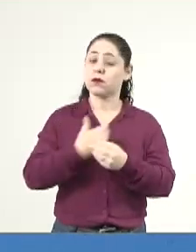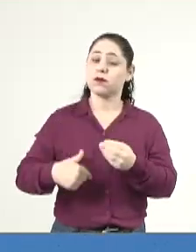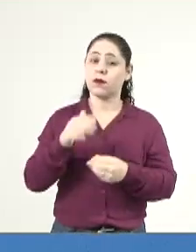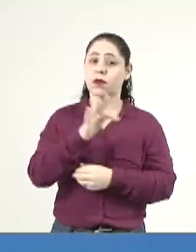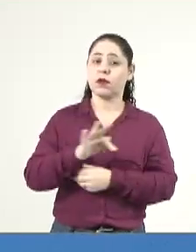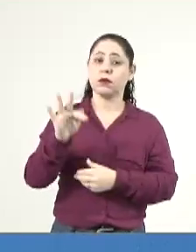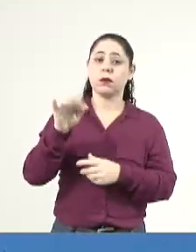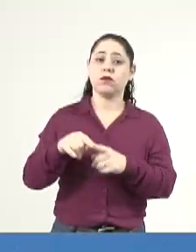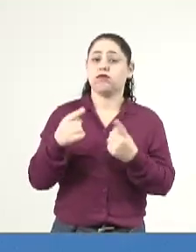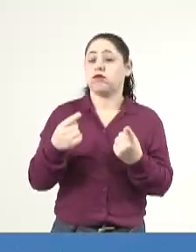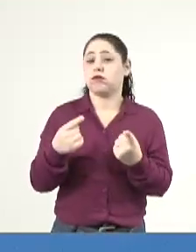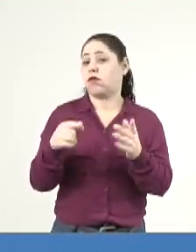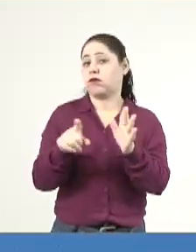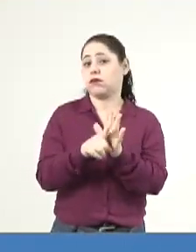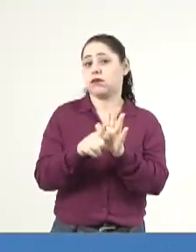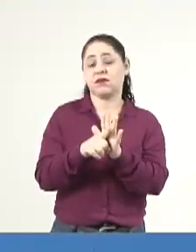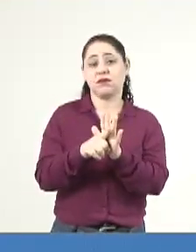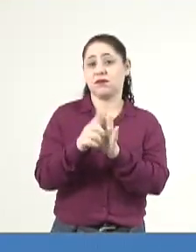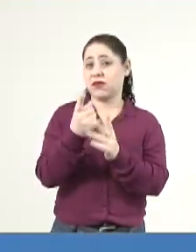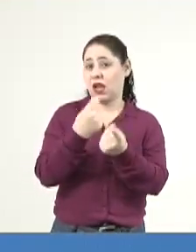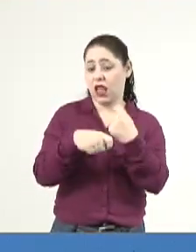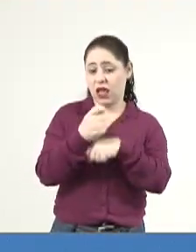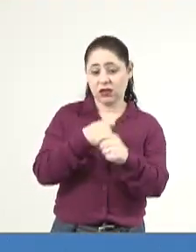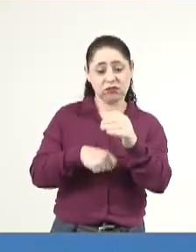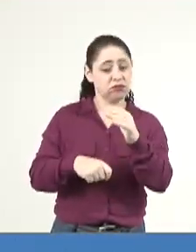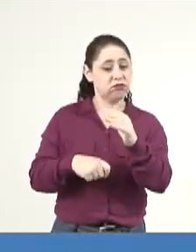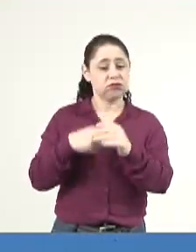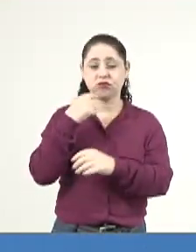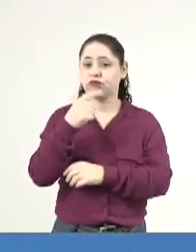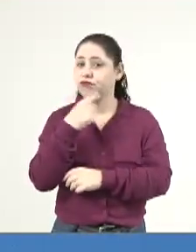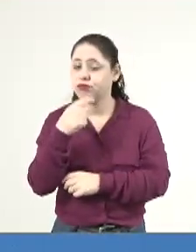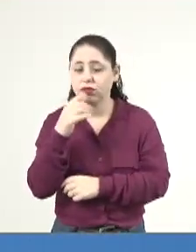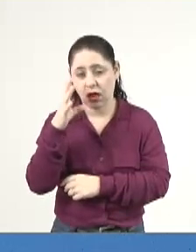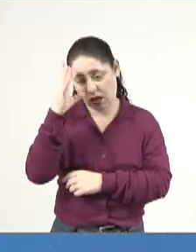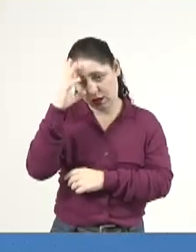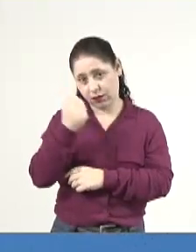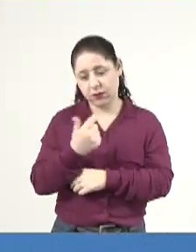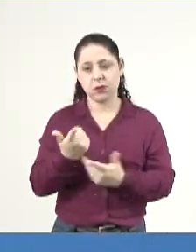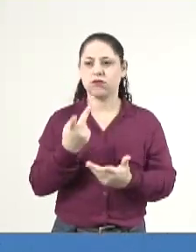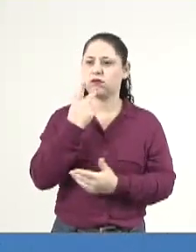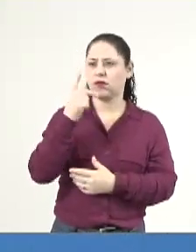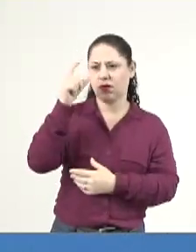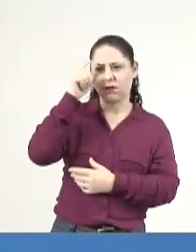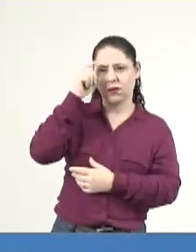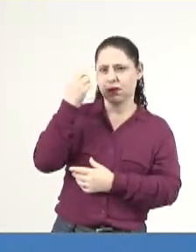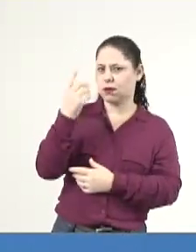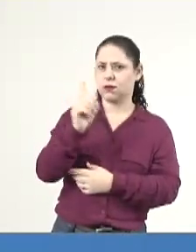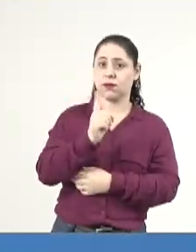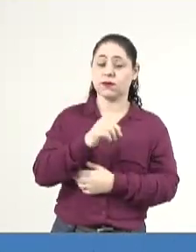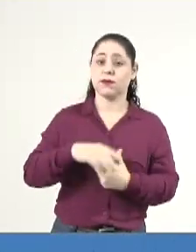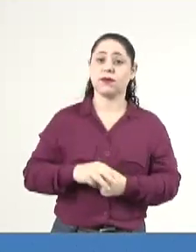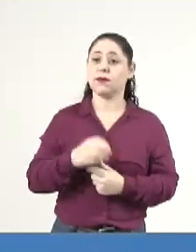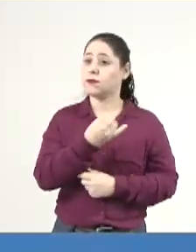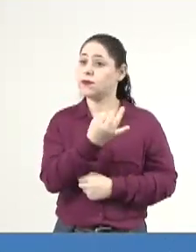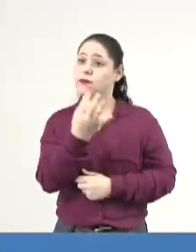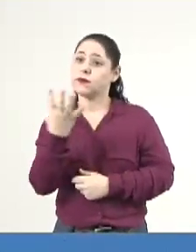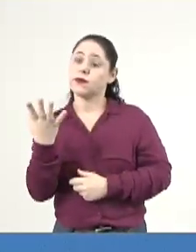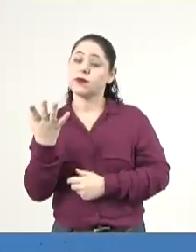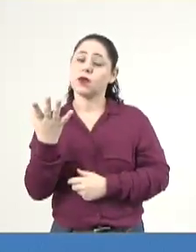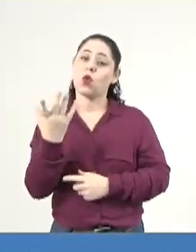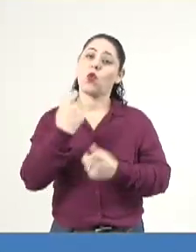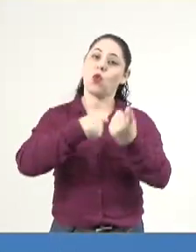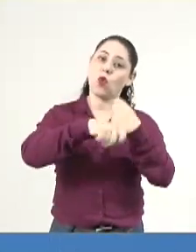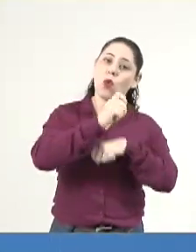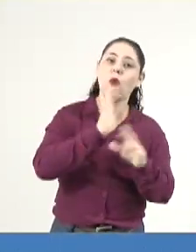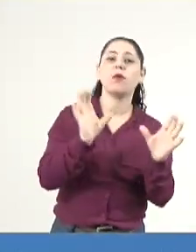o arcabouço fiscal não está funcionando. Isso não é o deputado Pedrocian Neto quem está falando, são inúmeras vozes do